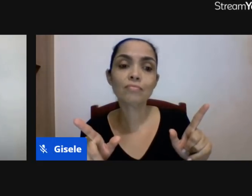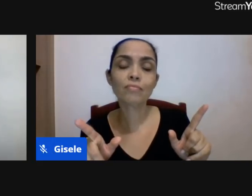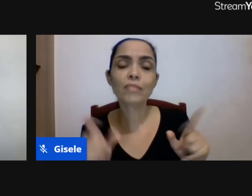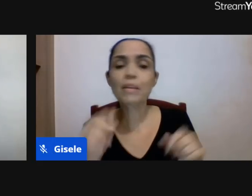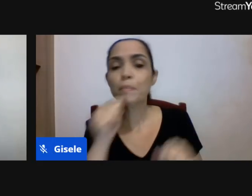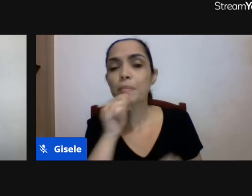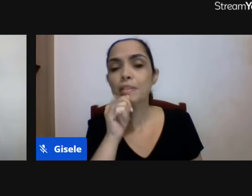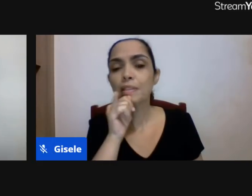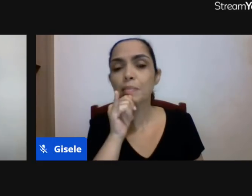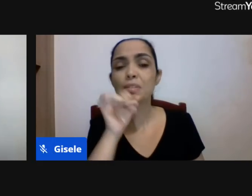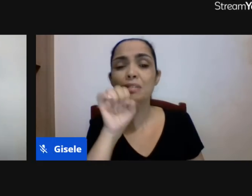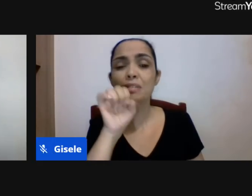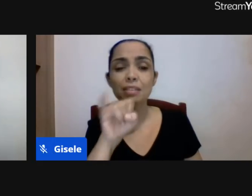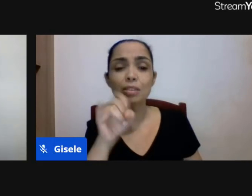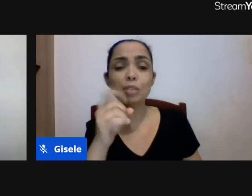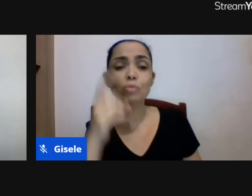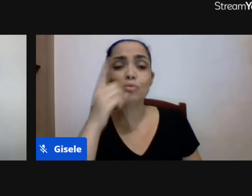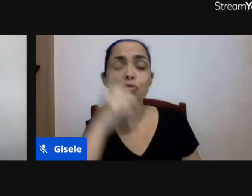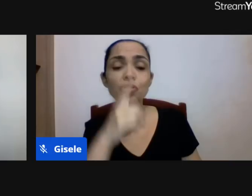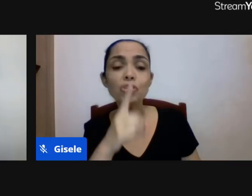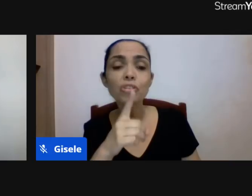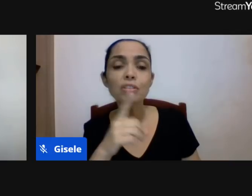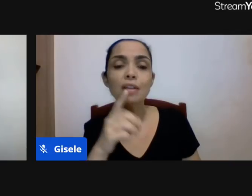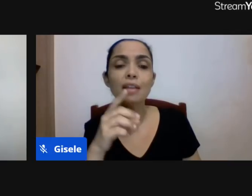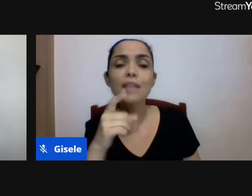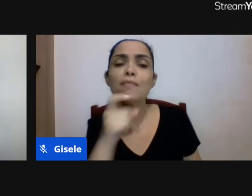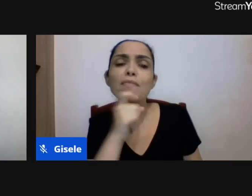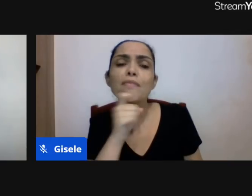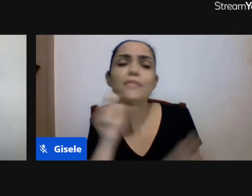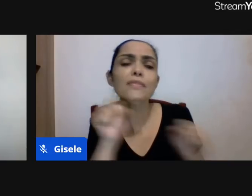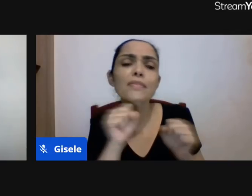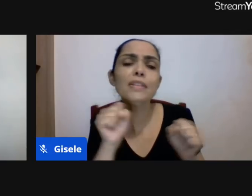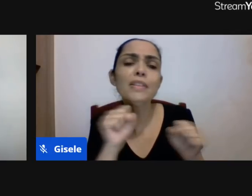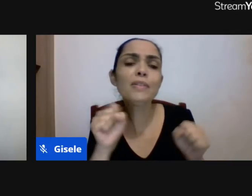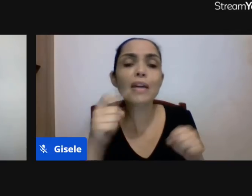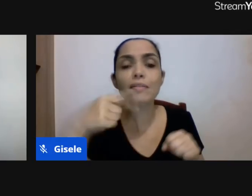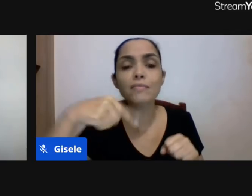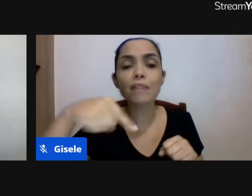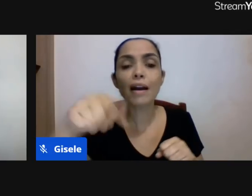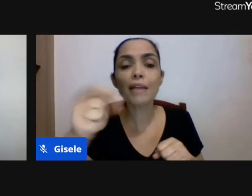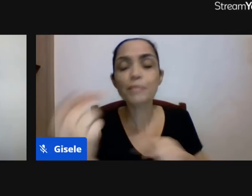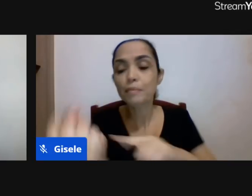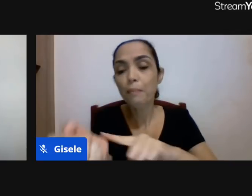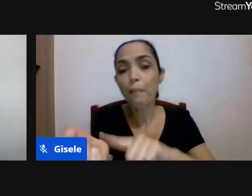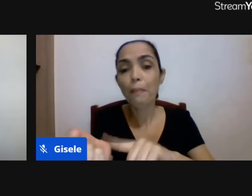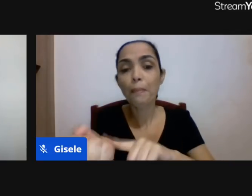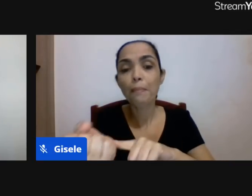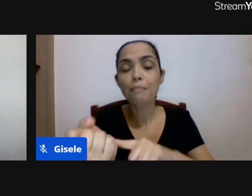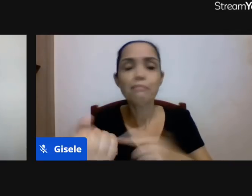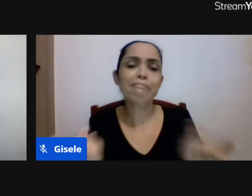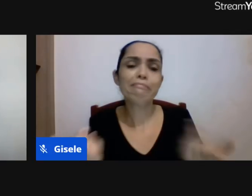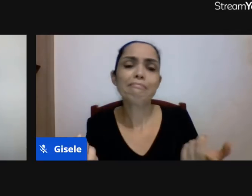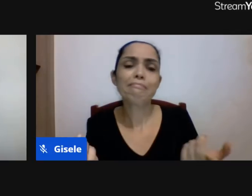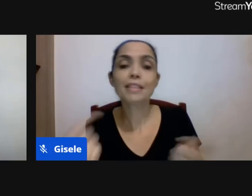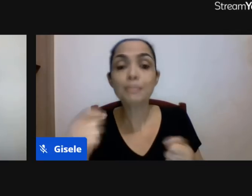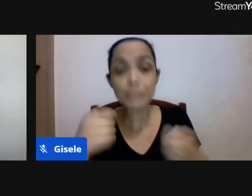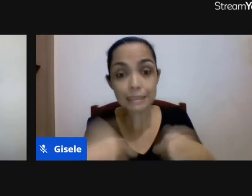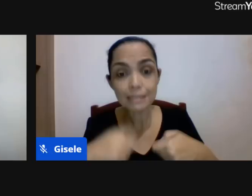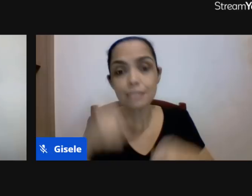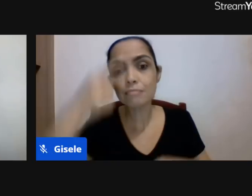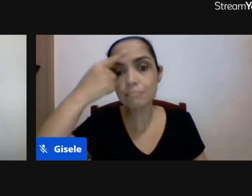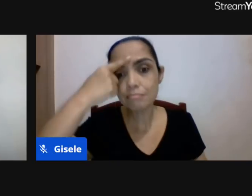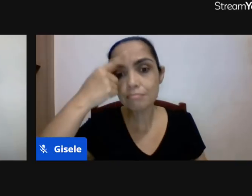frio, dá até 2 graus de diferença, porque no frio nossas extremidades ficam mais geladas ainda. Então, tem que tomar muito cuidado em relação a